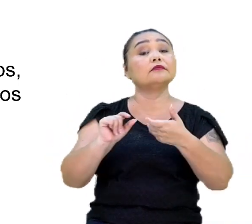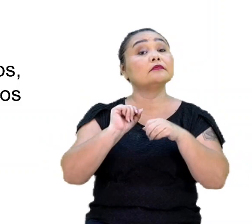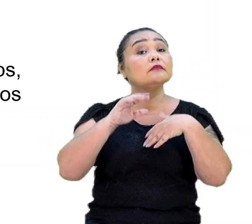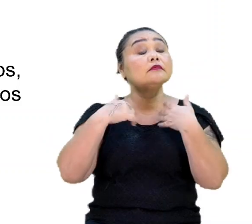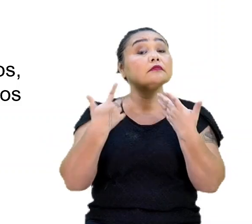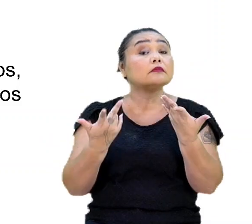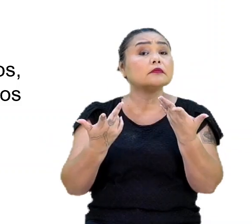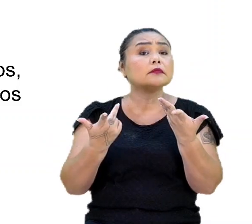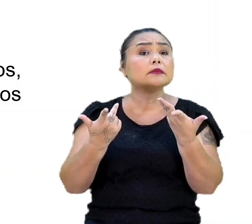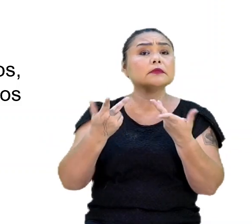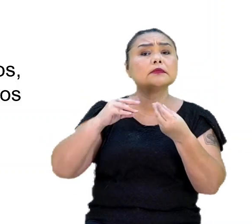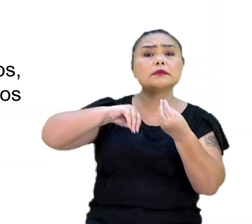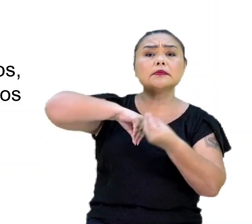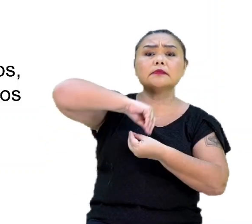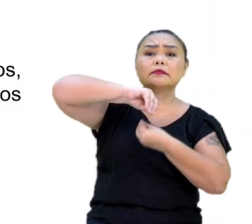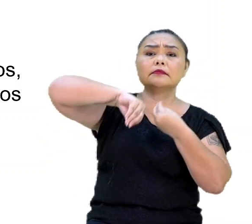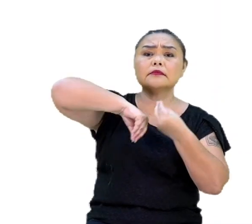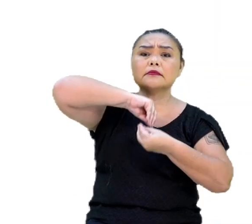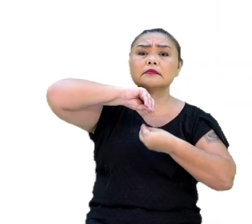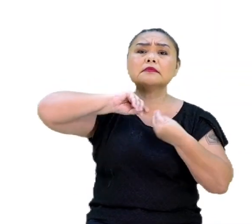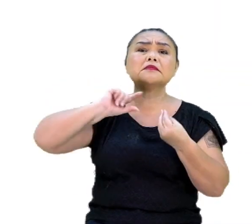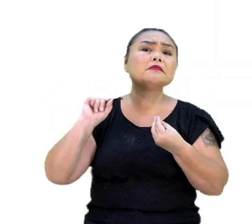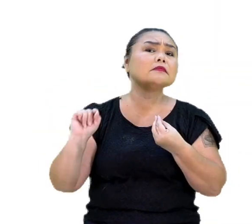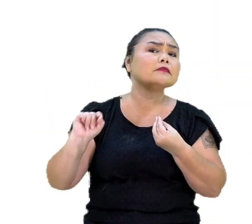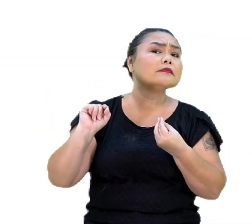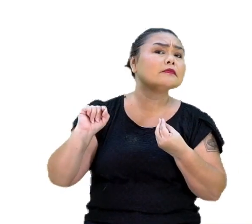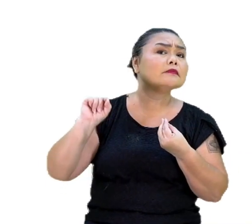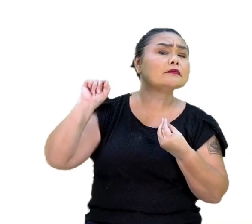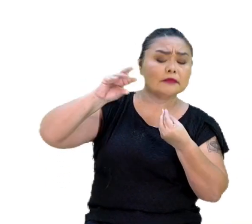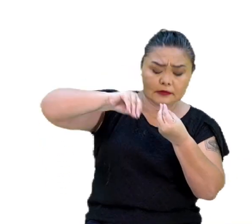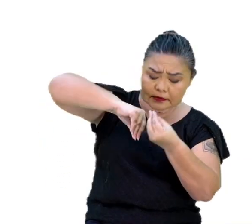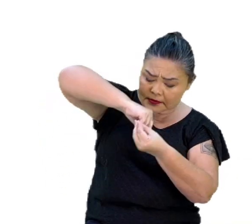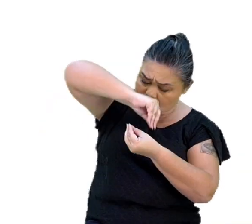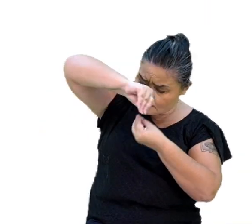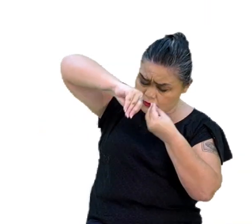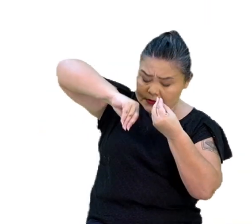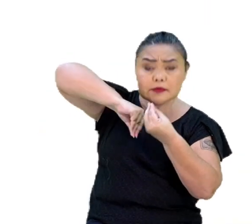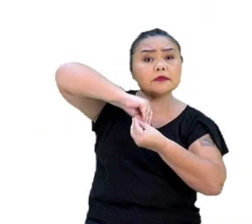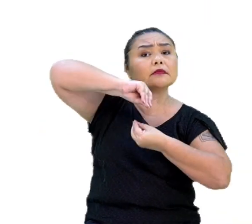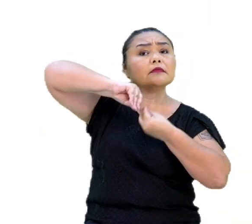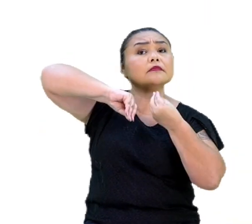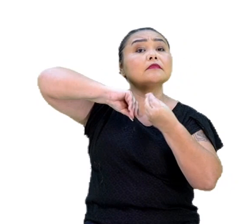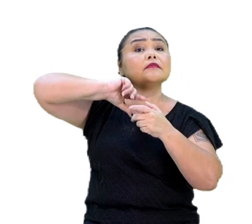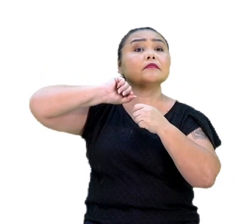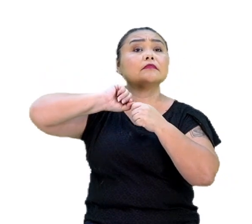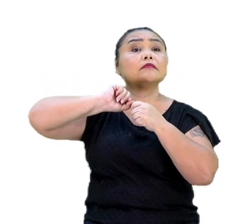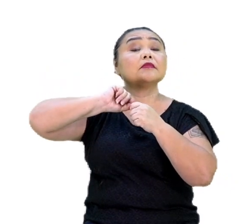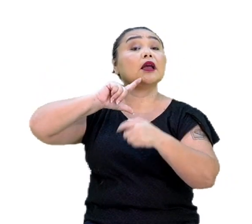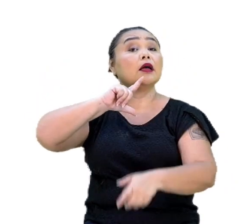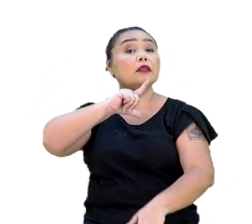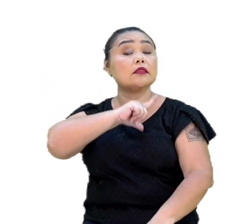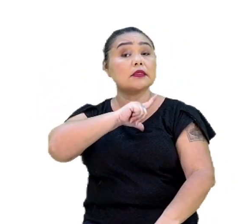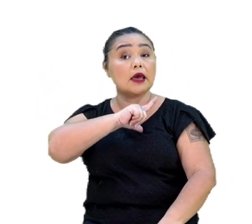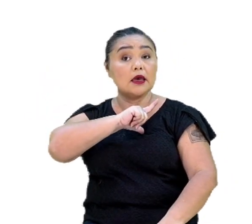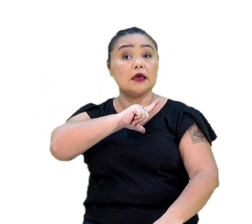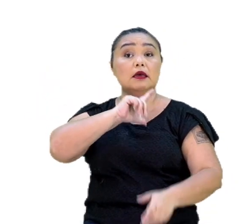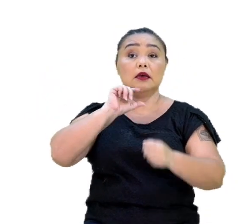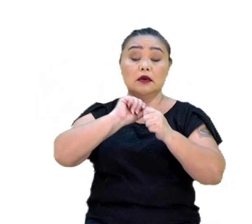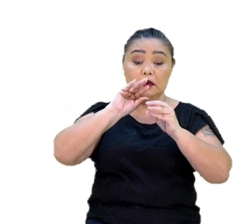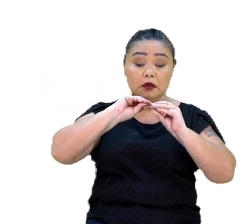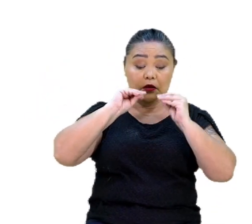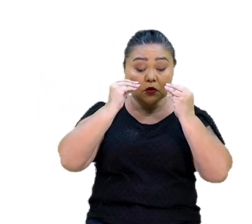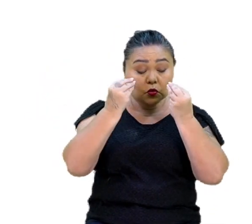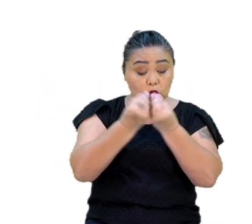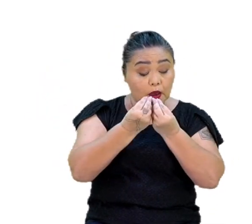que são as misturas, professoras? As misturas é quando a gente tinha aquelas substâncias que nós chamávamos